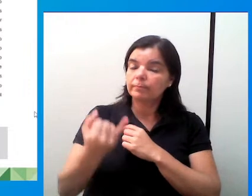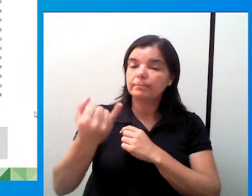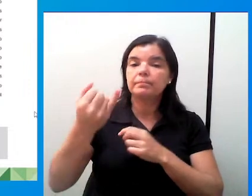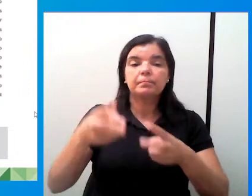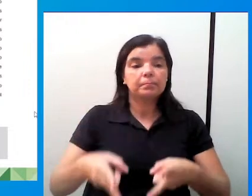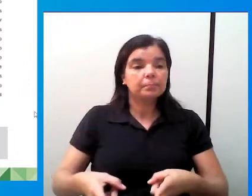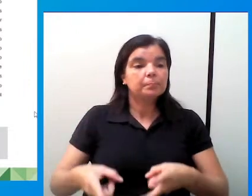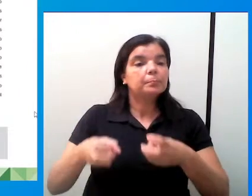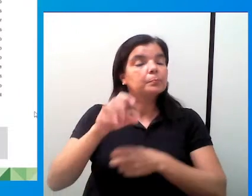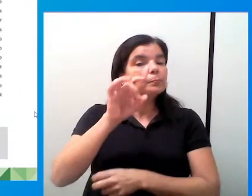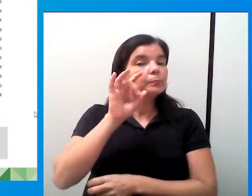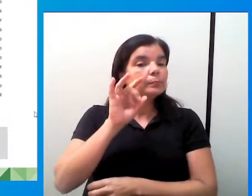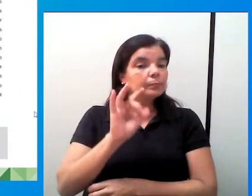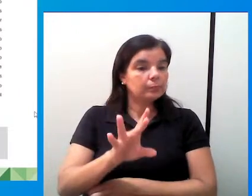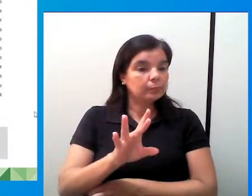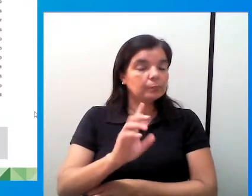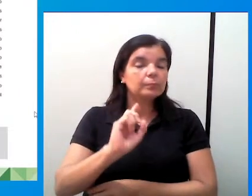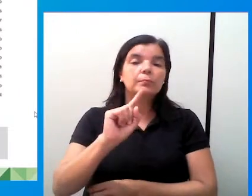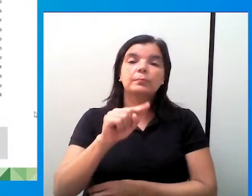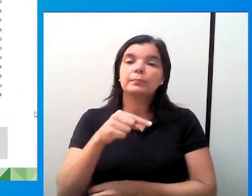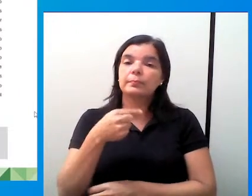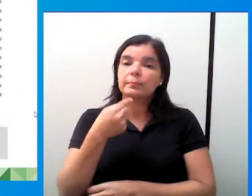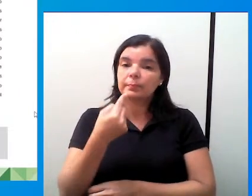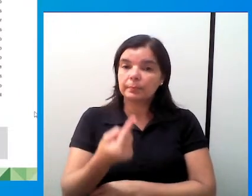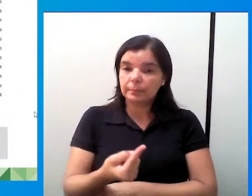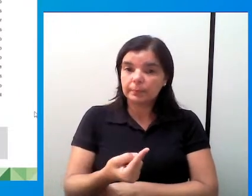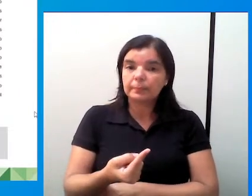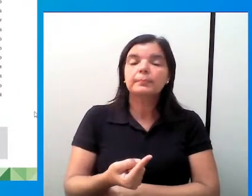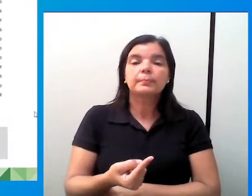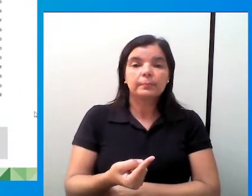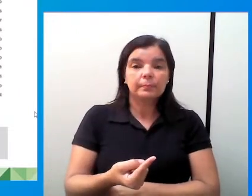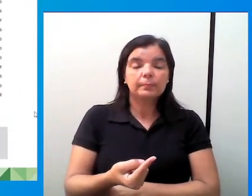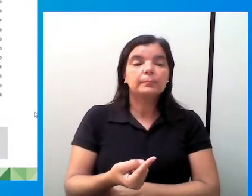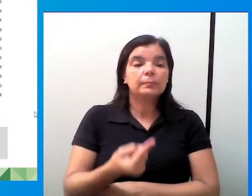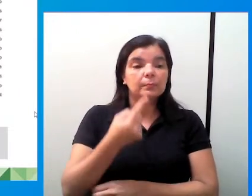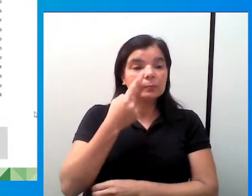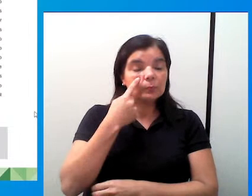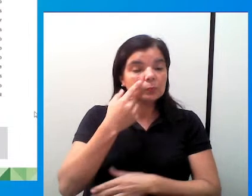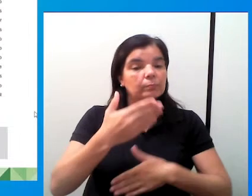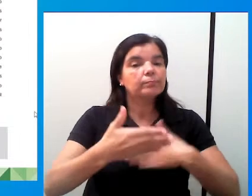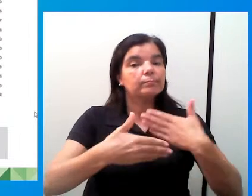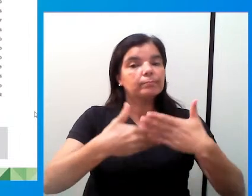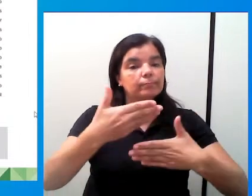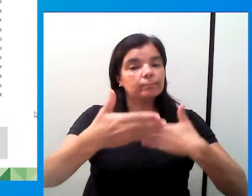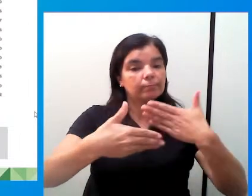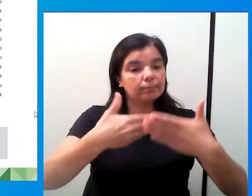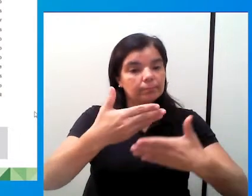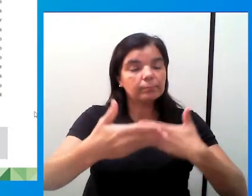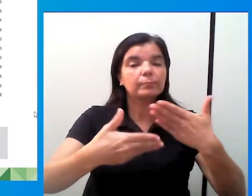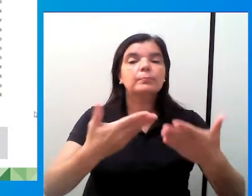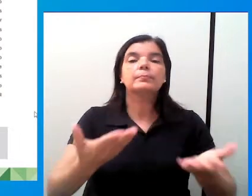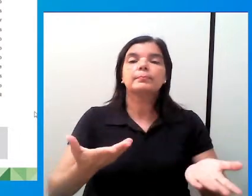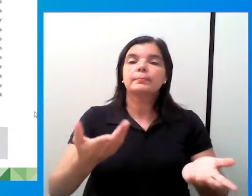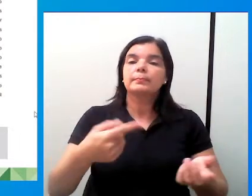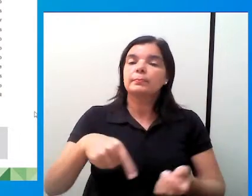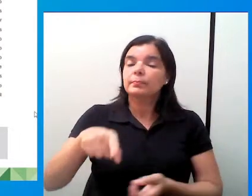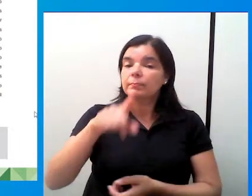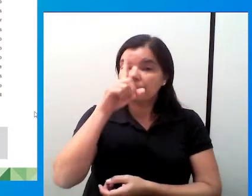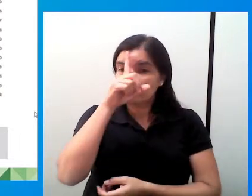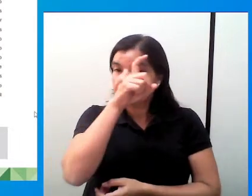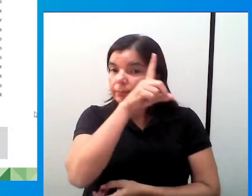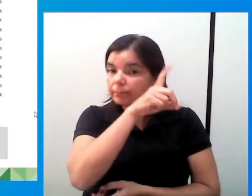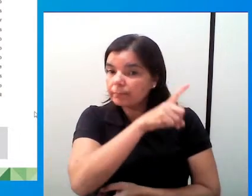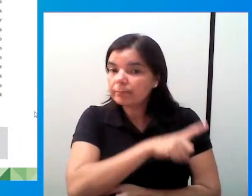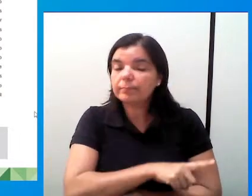percebemos somente depois, enquanto você mais carrega o processo da curricularização, mais você dificulta o